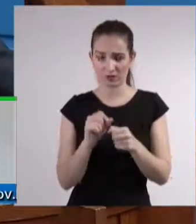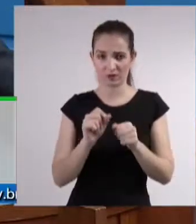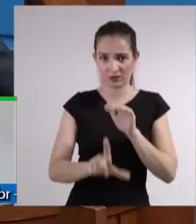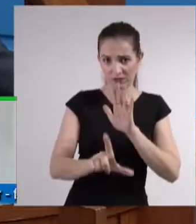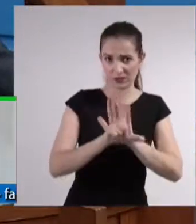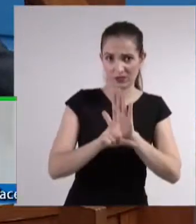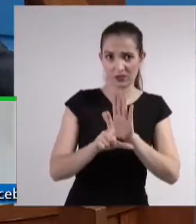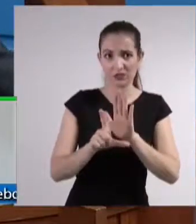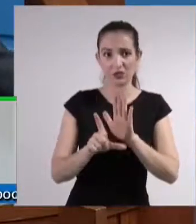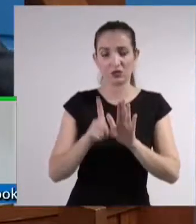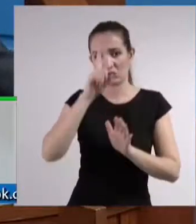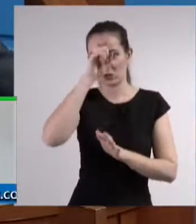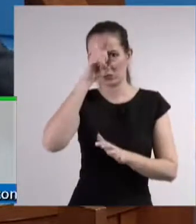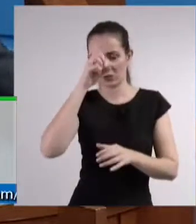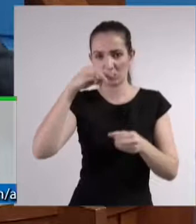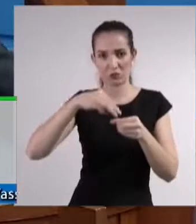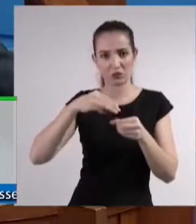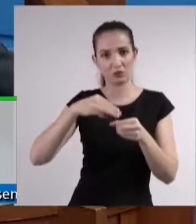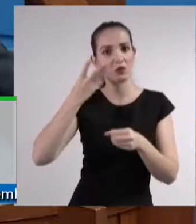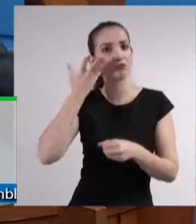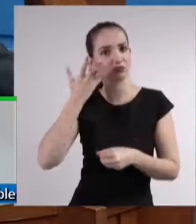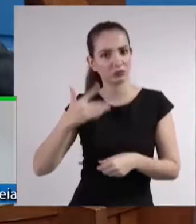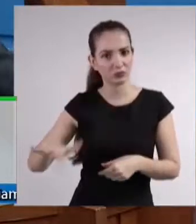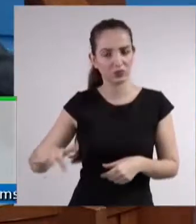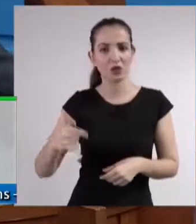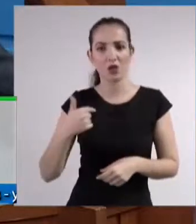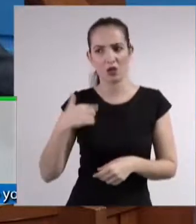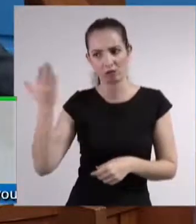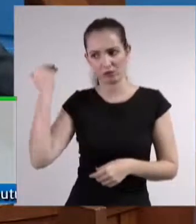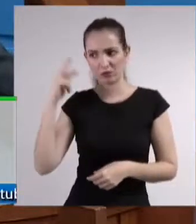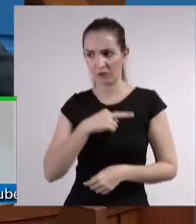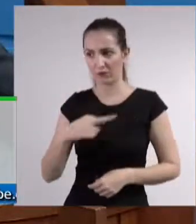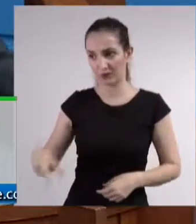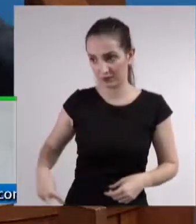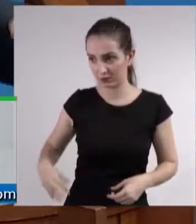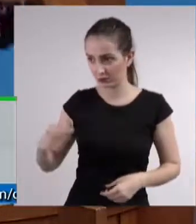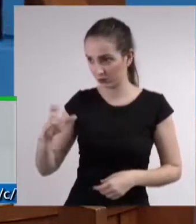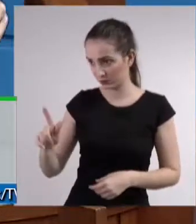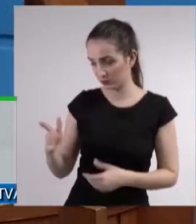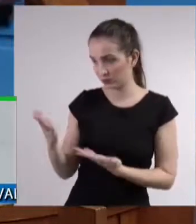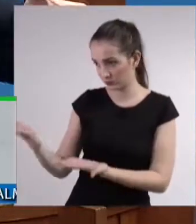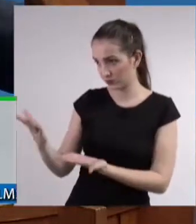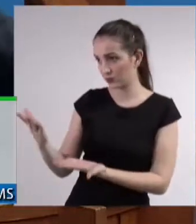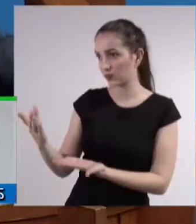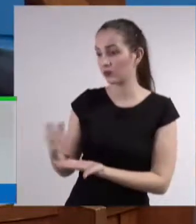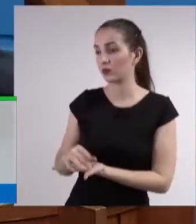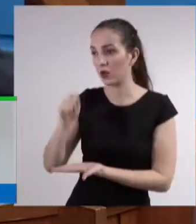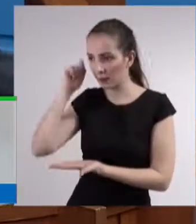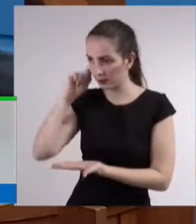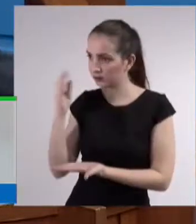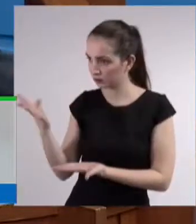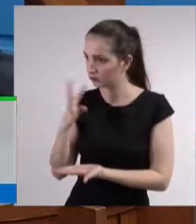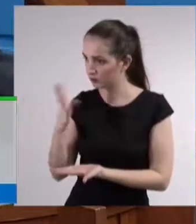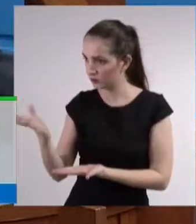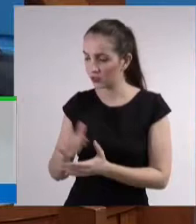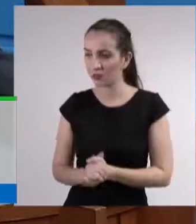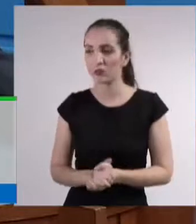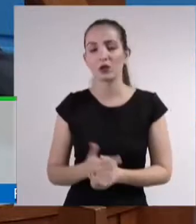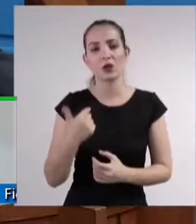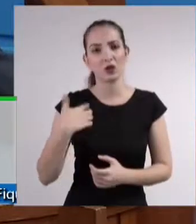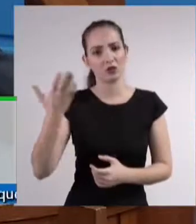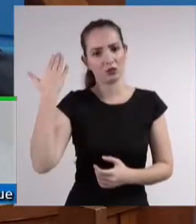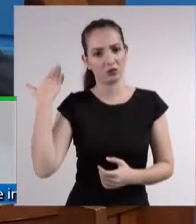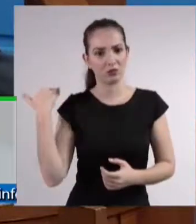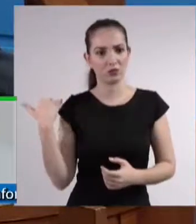Hospital Municipal Infantil, enquanto vereador de Campo Grande, deputada Amarildo, mas você é pediatra, você fez por conta disso.